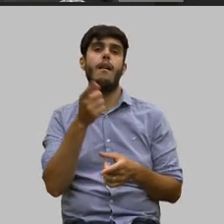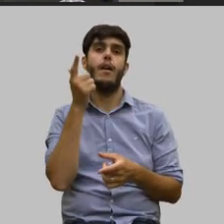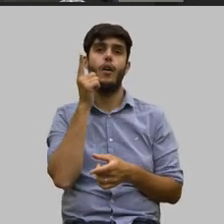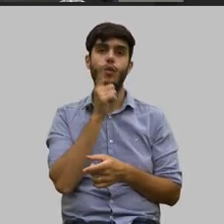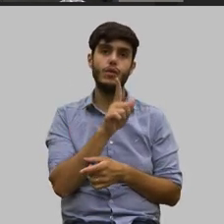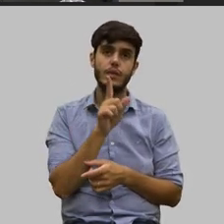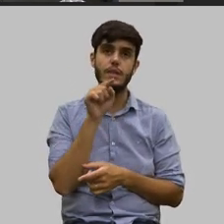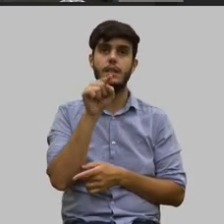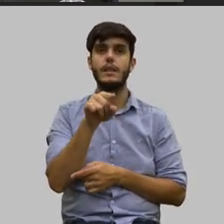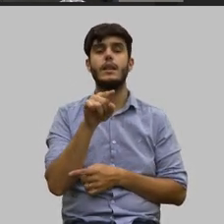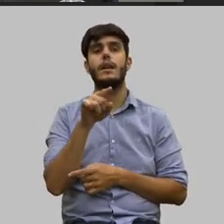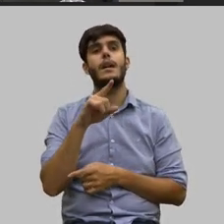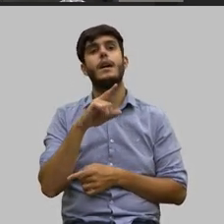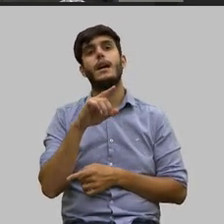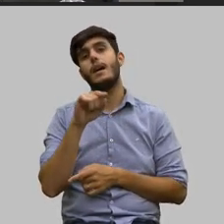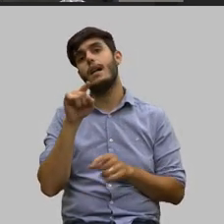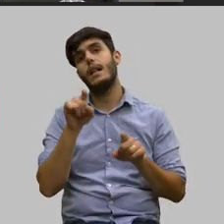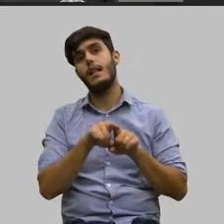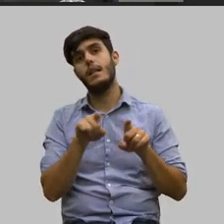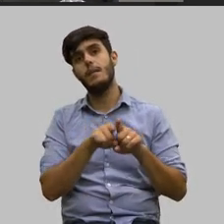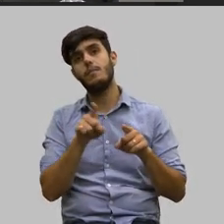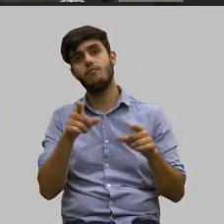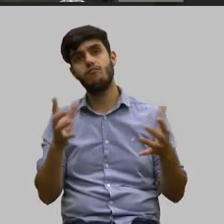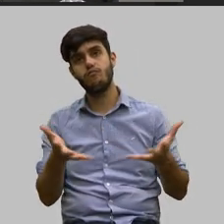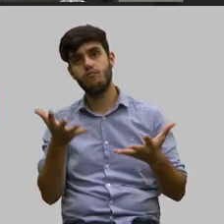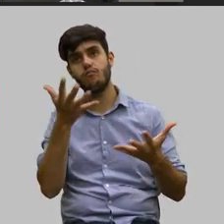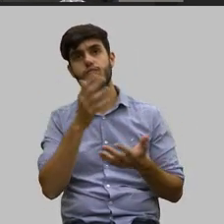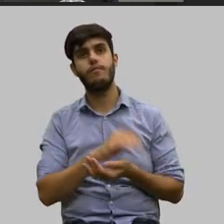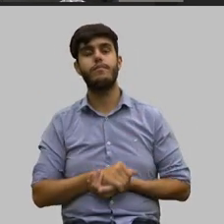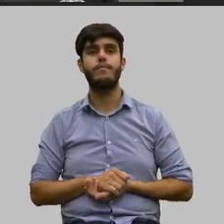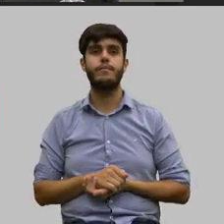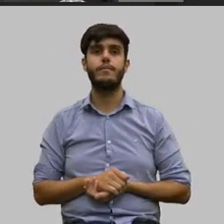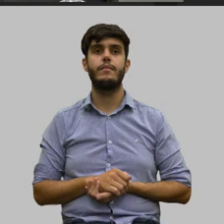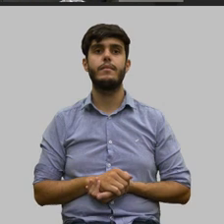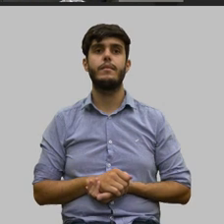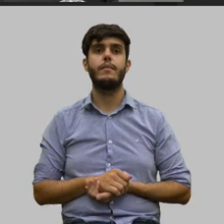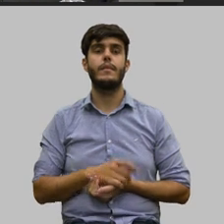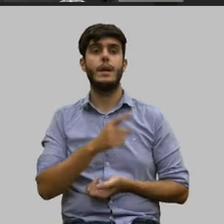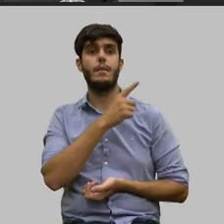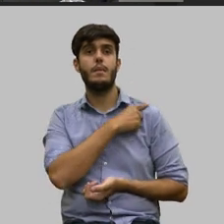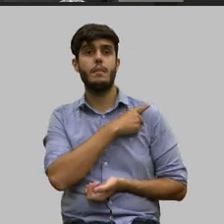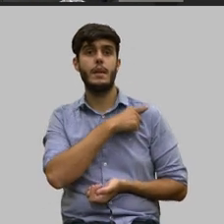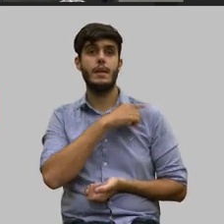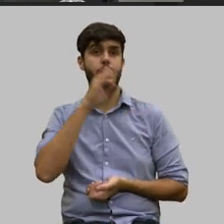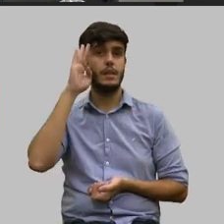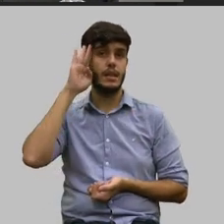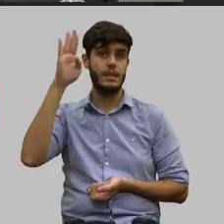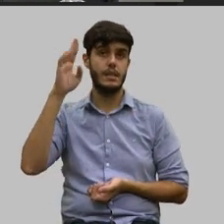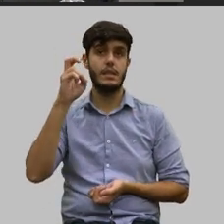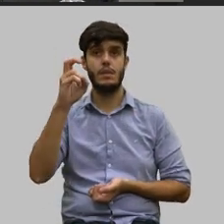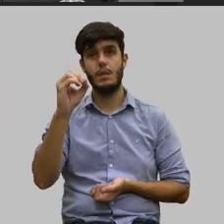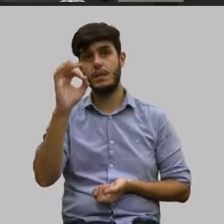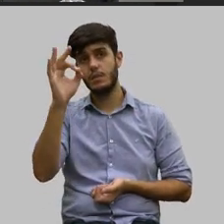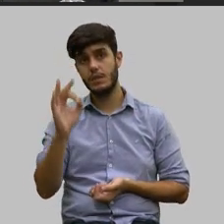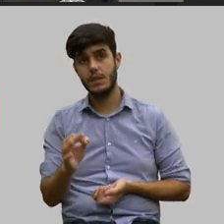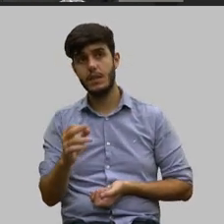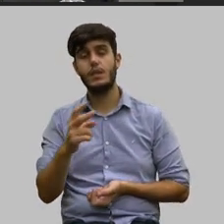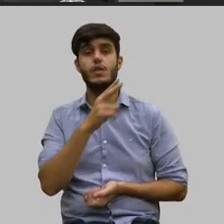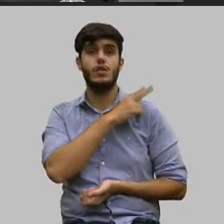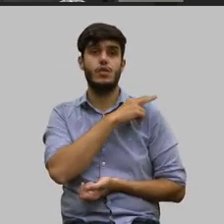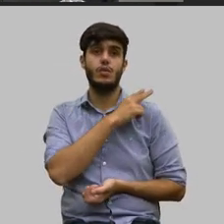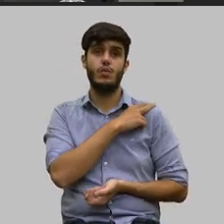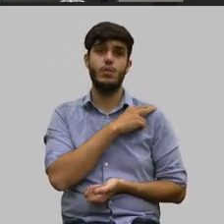realmente diminuir esse déficit de primeiro Sargentos quase 50% Segundo Sargento 14 da mesma